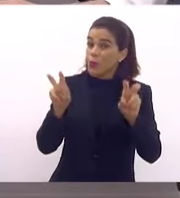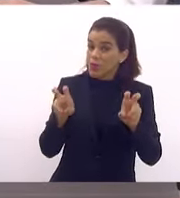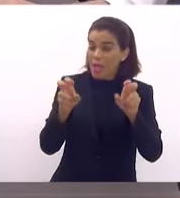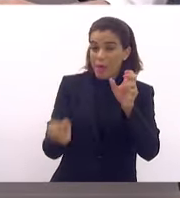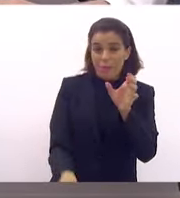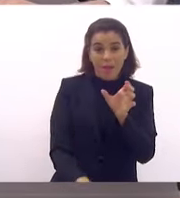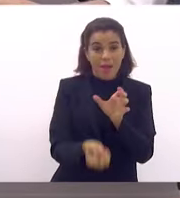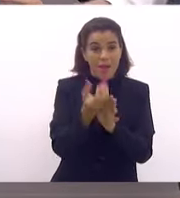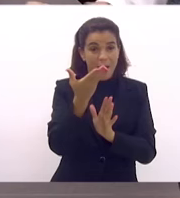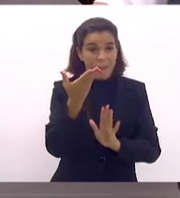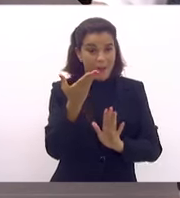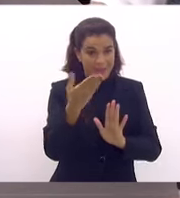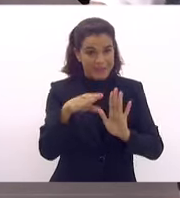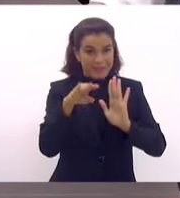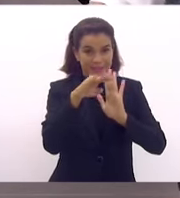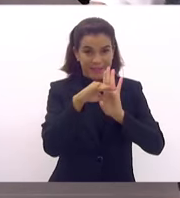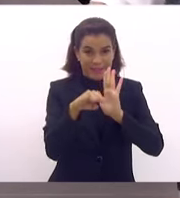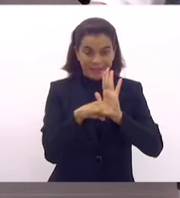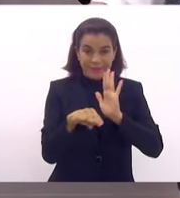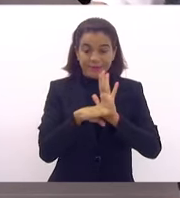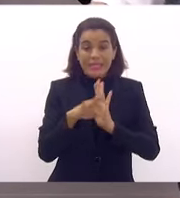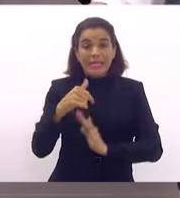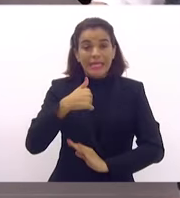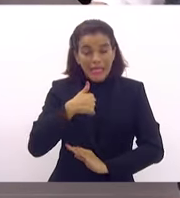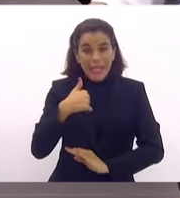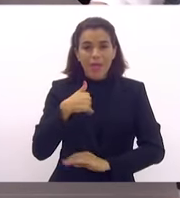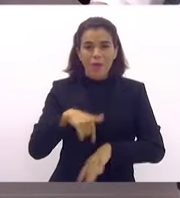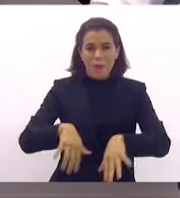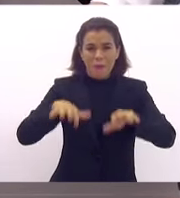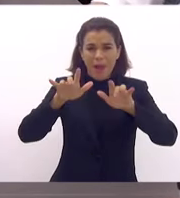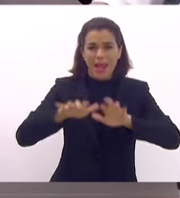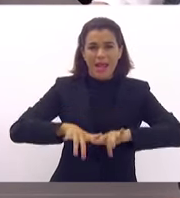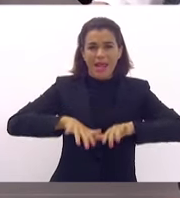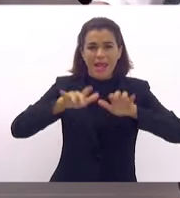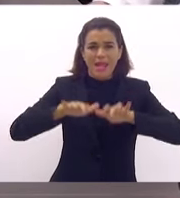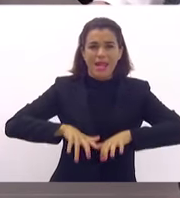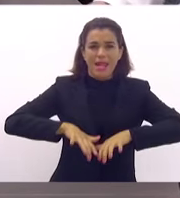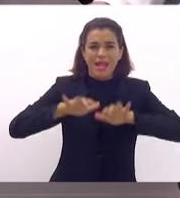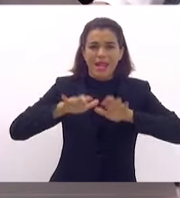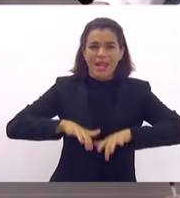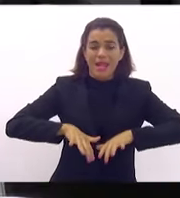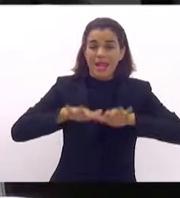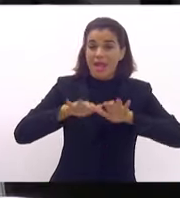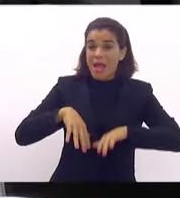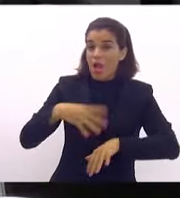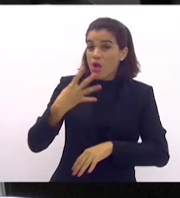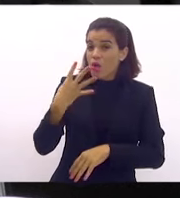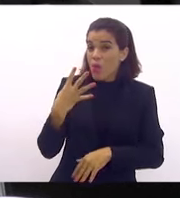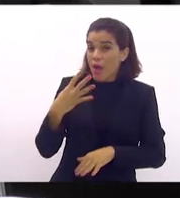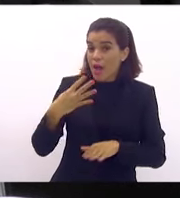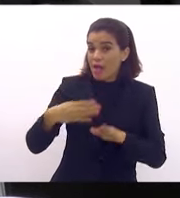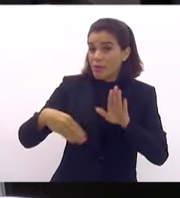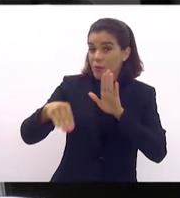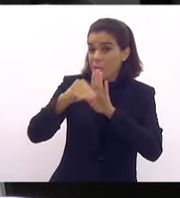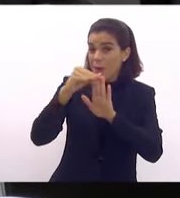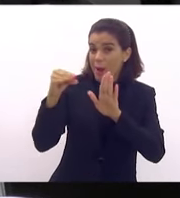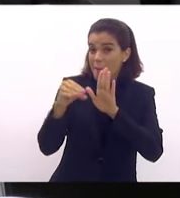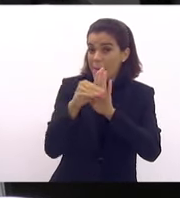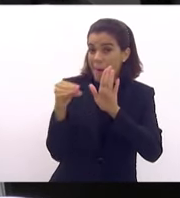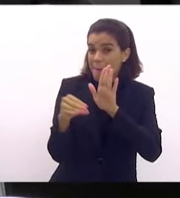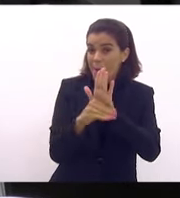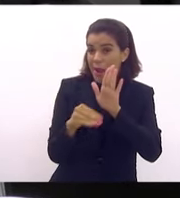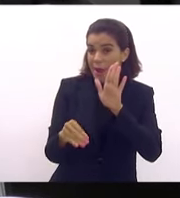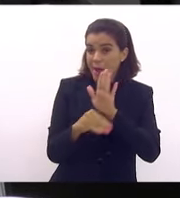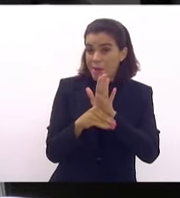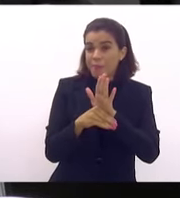pauta, eu acabei de produzir 4 emendas. Então, eu vou também, além